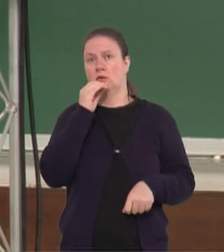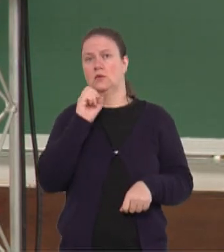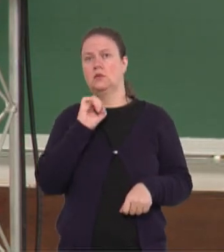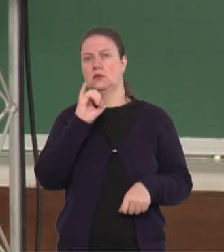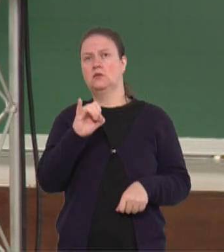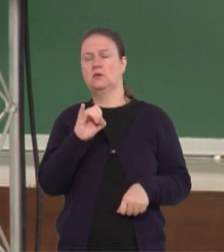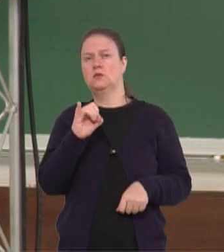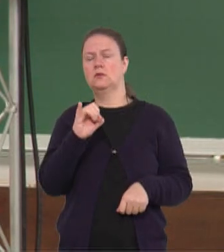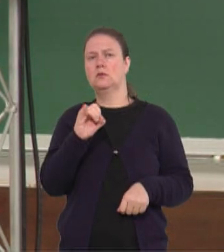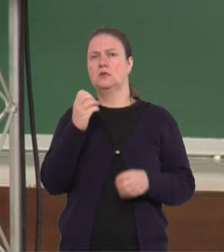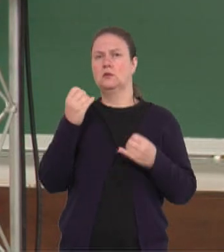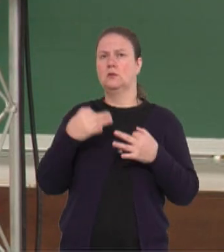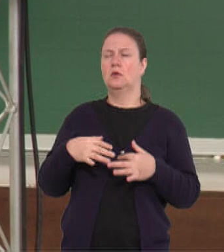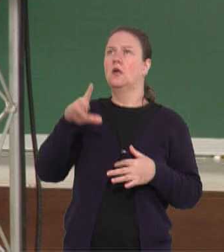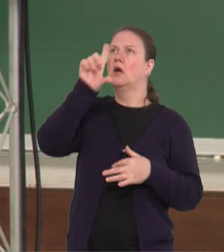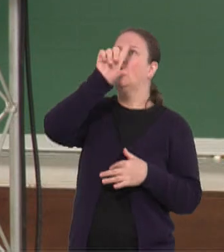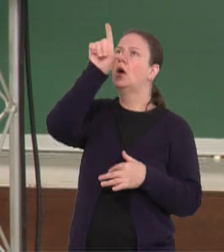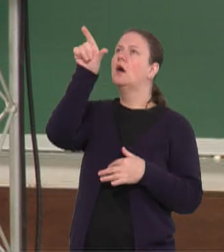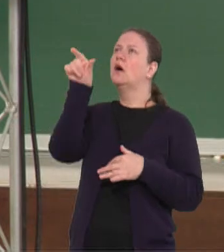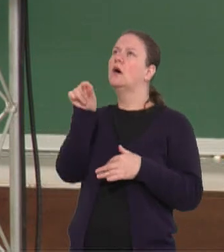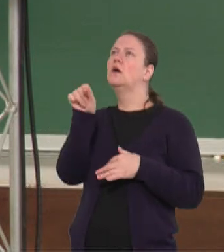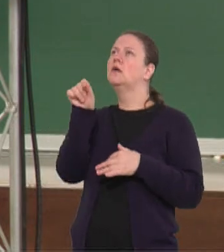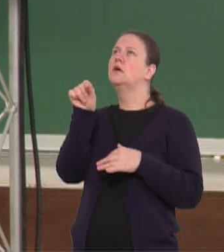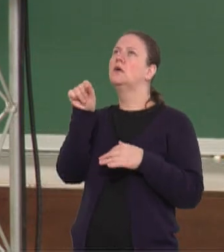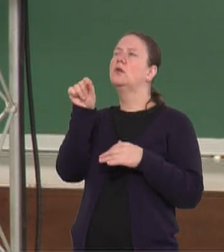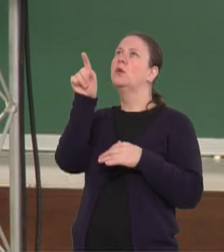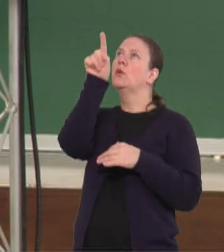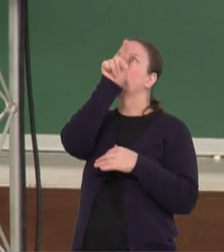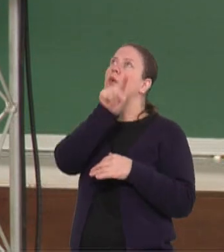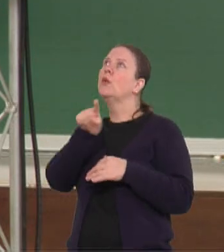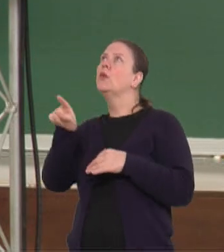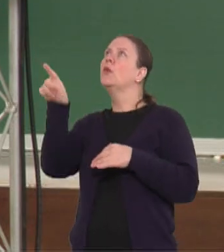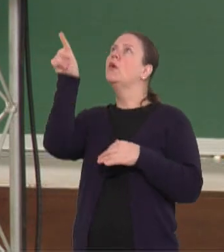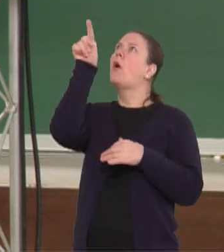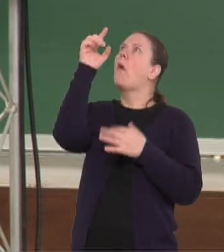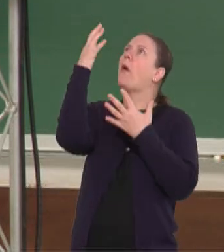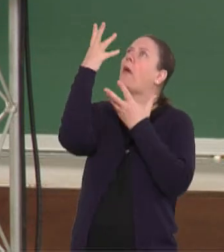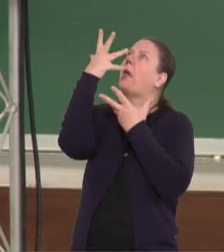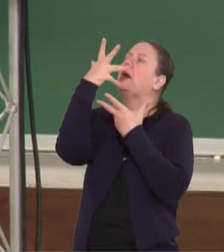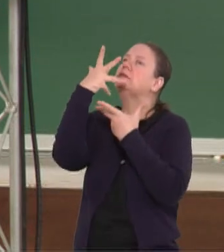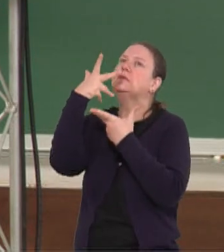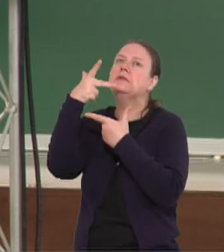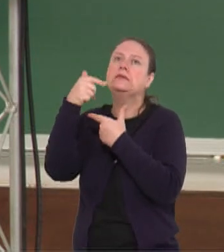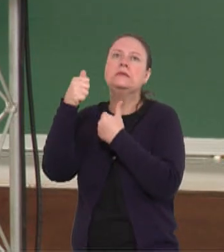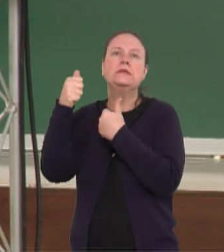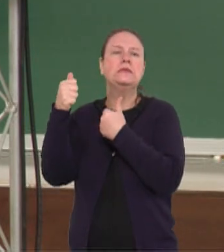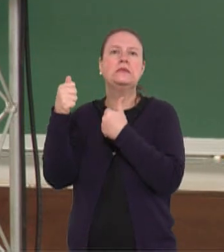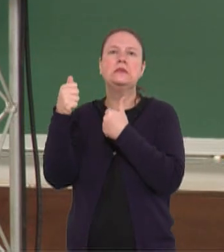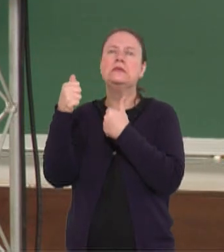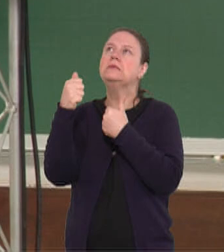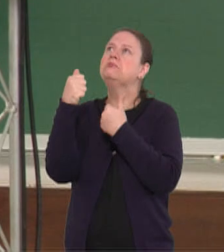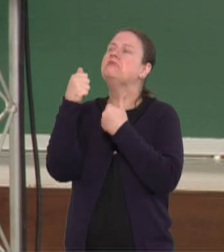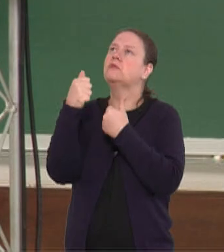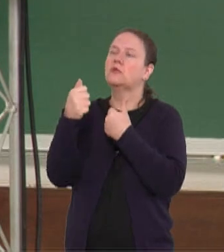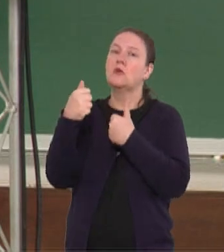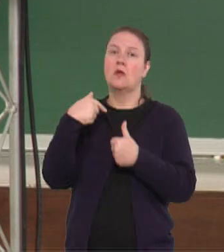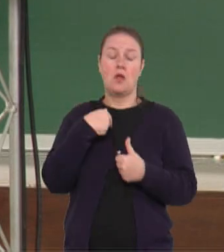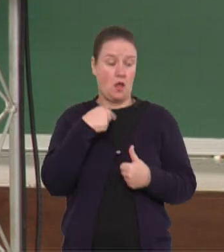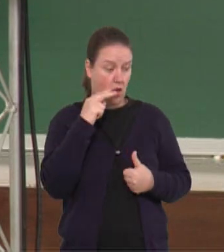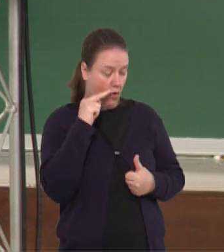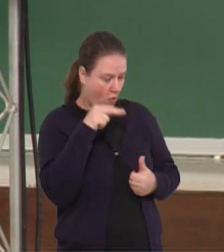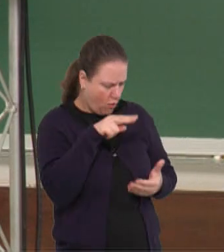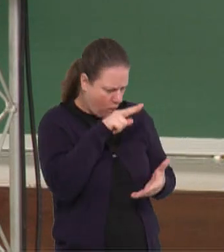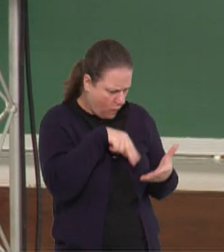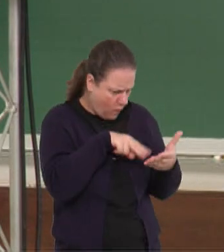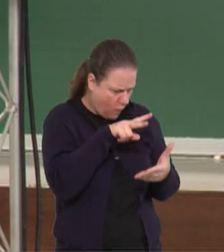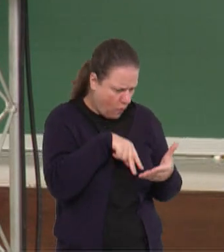colocar lá, a lua era cheia, ela estava linda. O que eu, como leitora, vou pensar? Que aquela